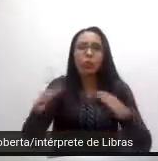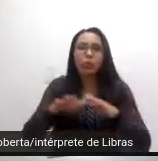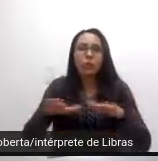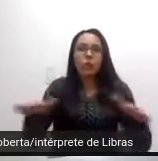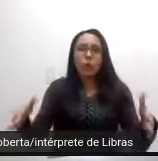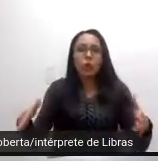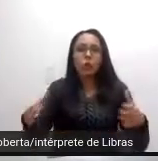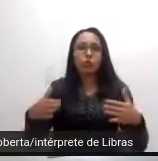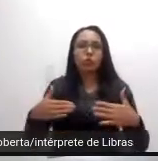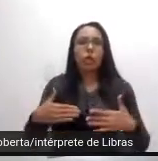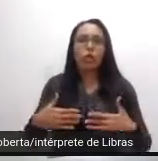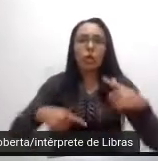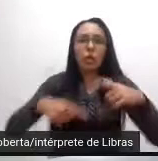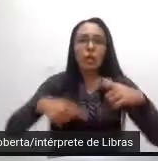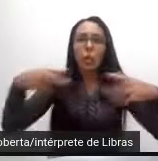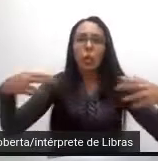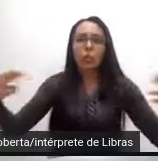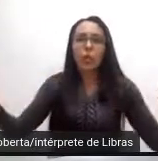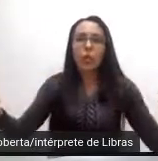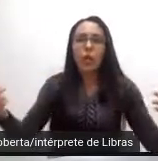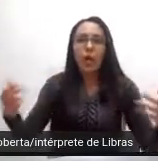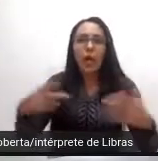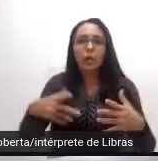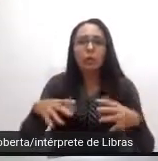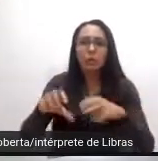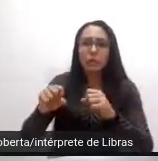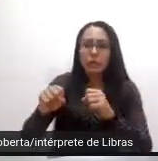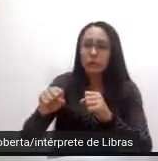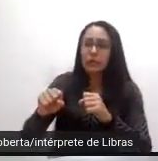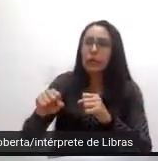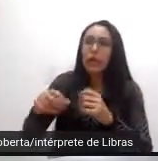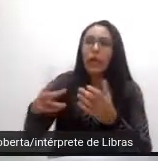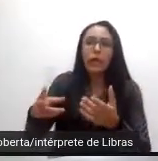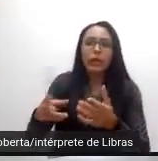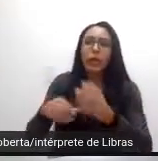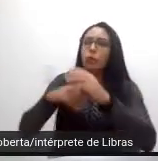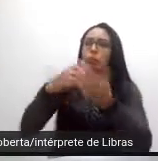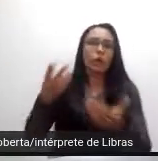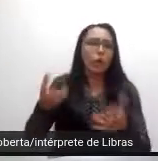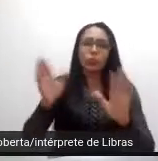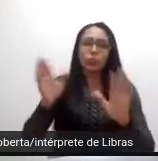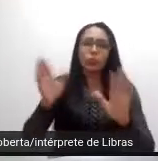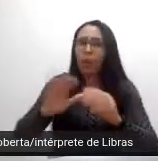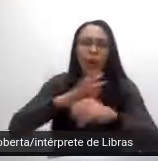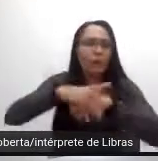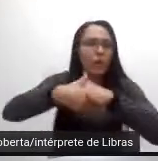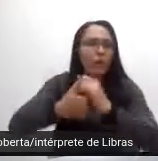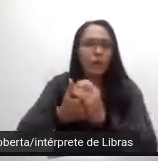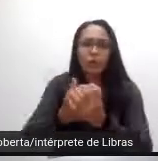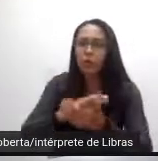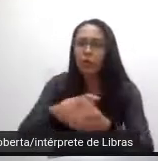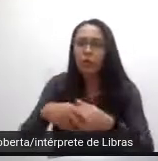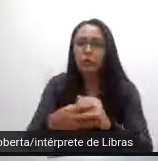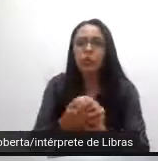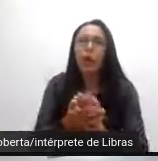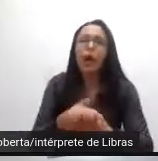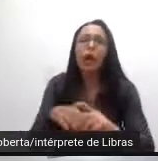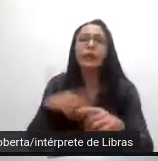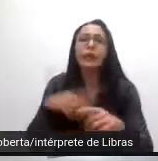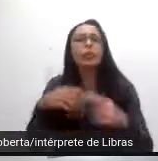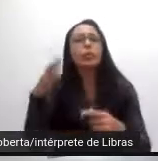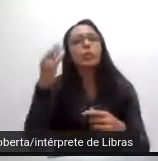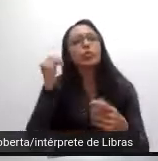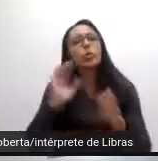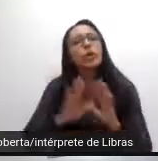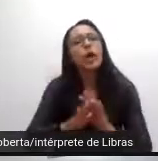de repente, aquele objeto estava contaminado, eu não lavei as minhas mãos e eu passei as mãos nos olhos, nariz ou